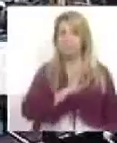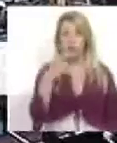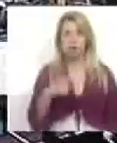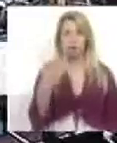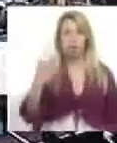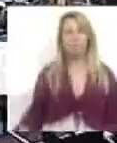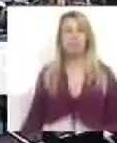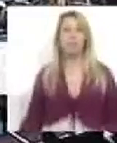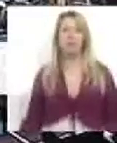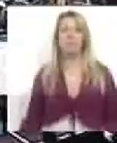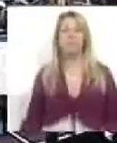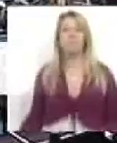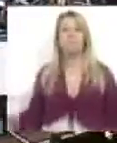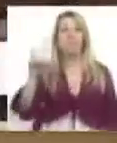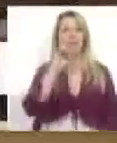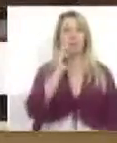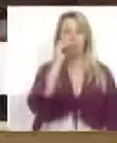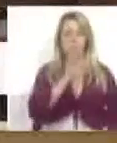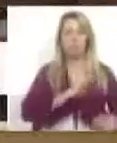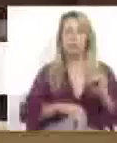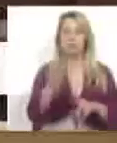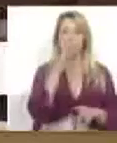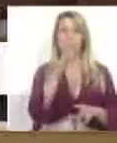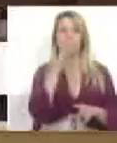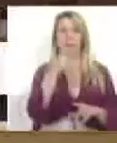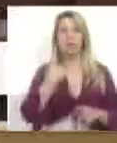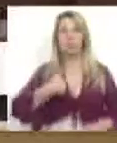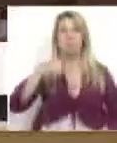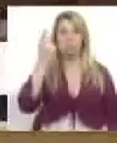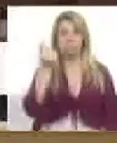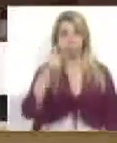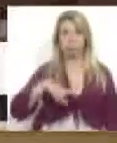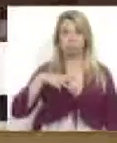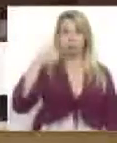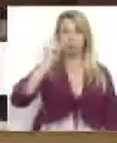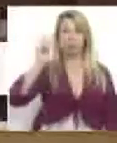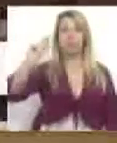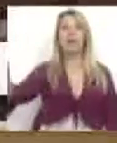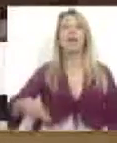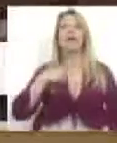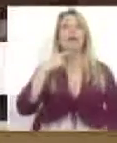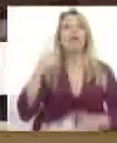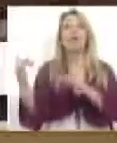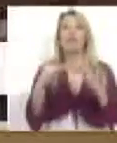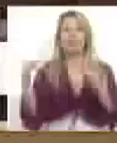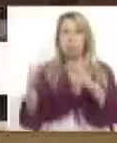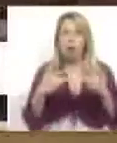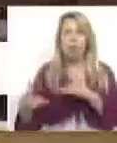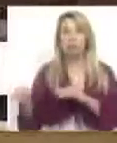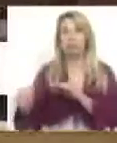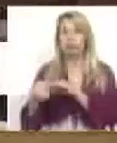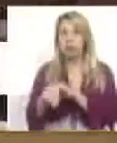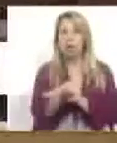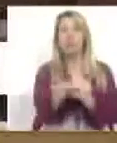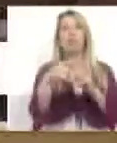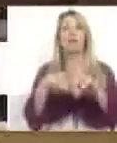Presidente, senhoras e senhores deputados, milionários, jogadores de futebol, políticos, estrelas de cinema, prestigiados bancos,